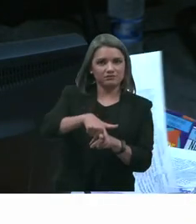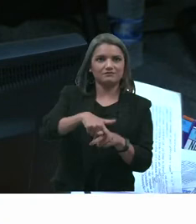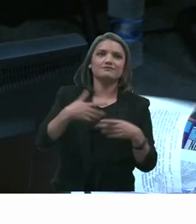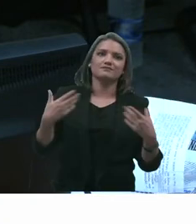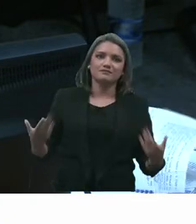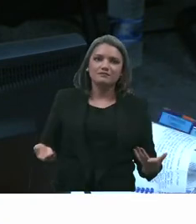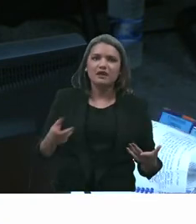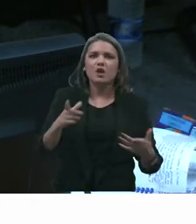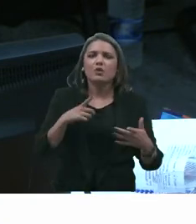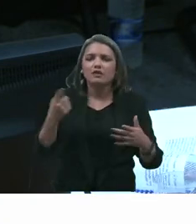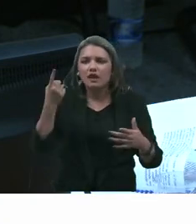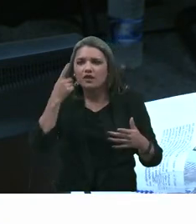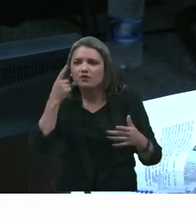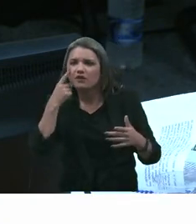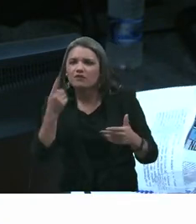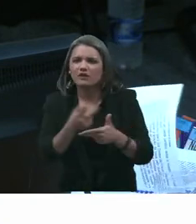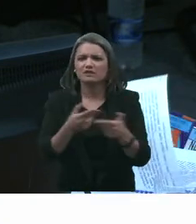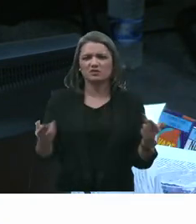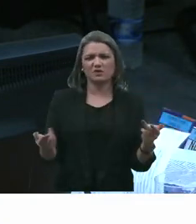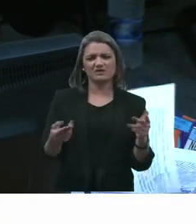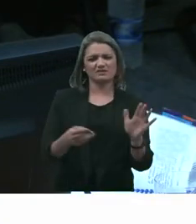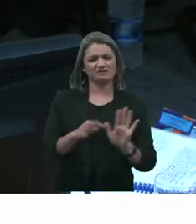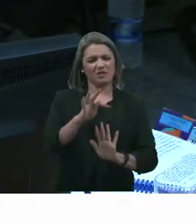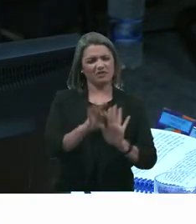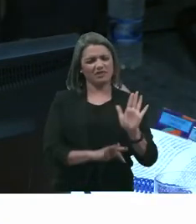longo, onde no final